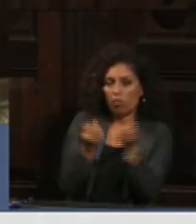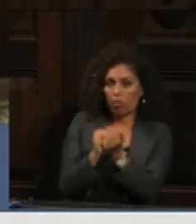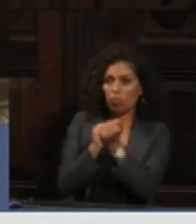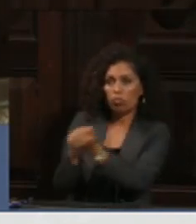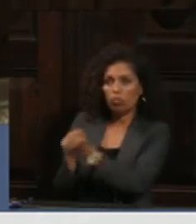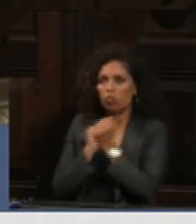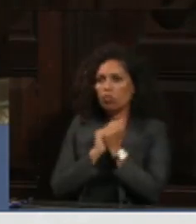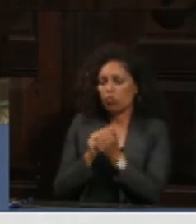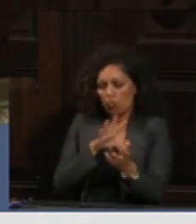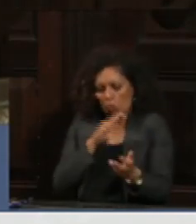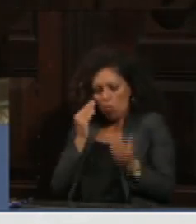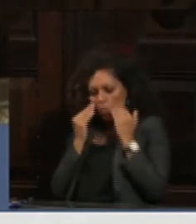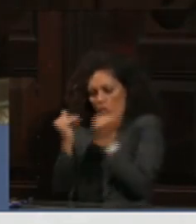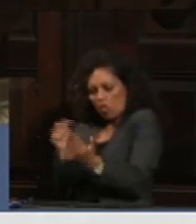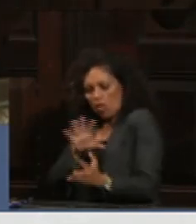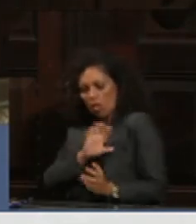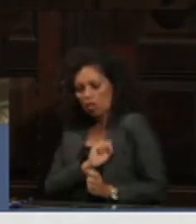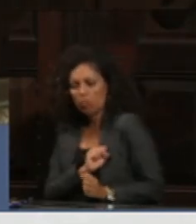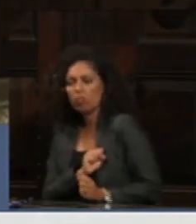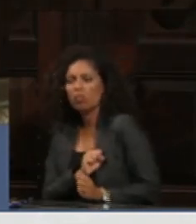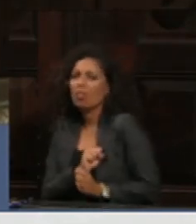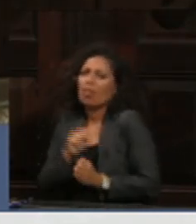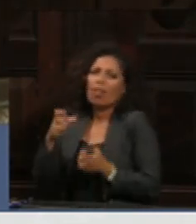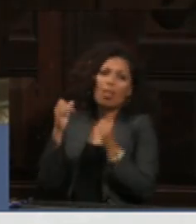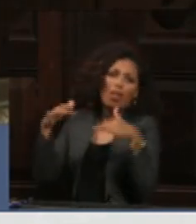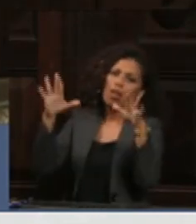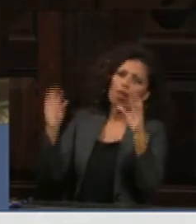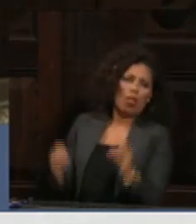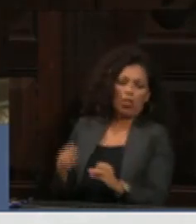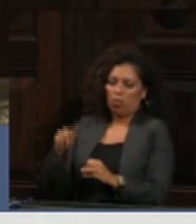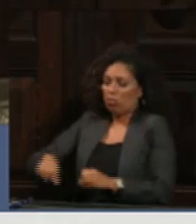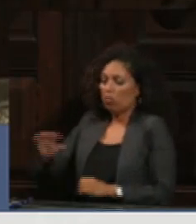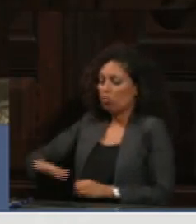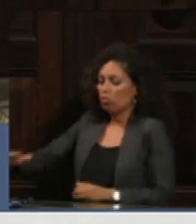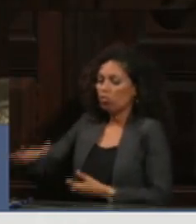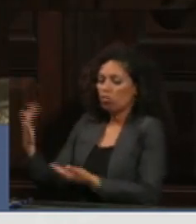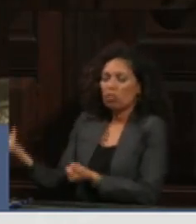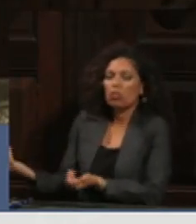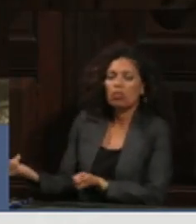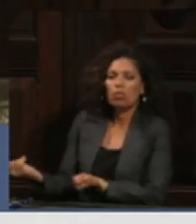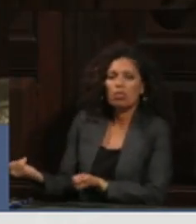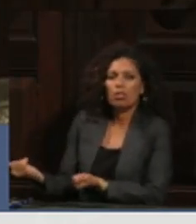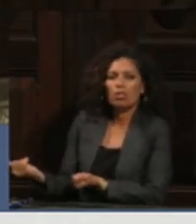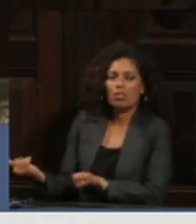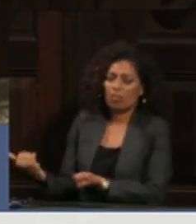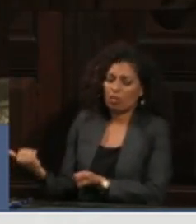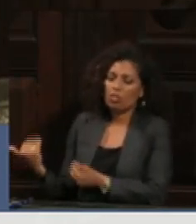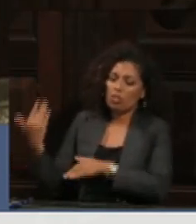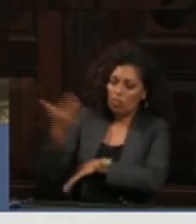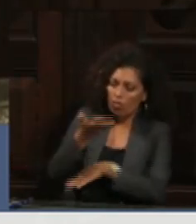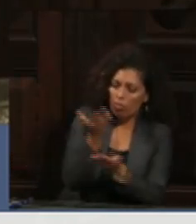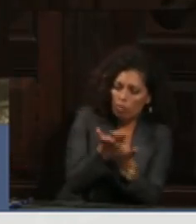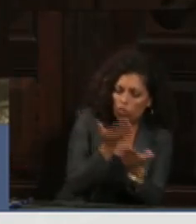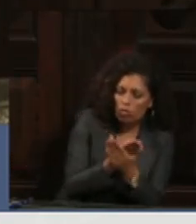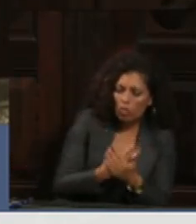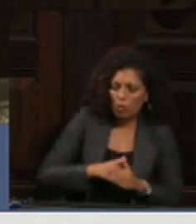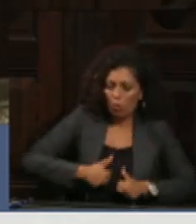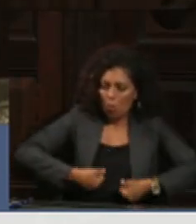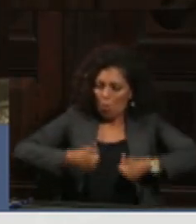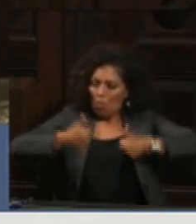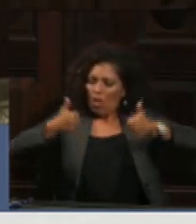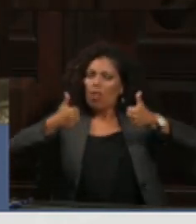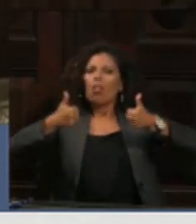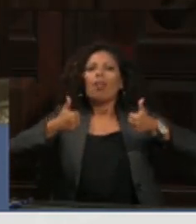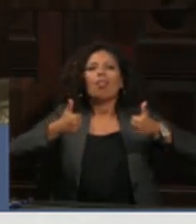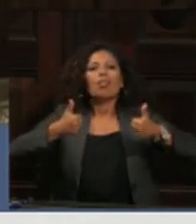seu afeto, o seu amor, é óbvio que essa criança, ela chega mais amada, ela chega mais se